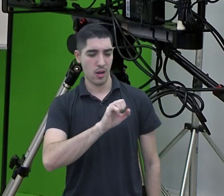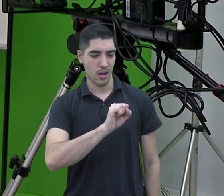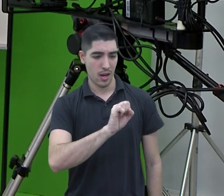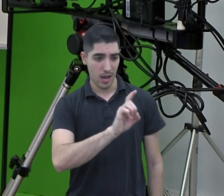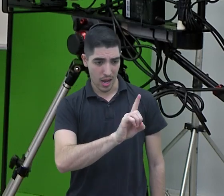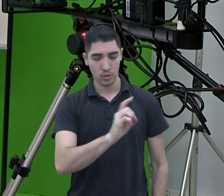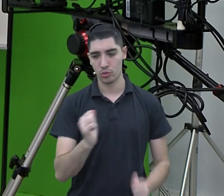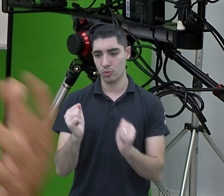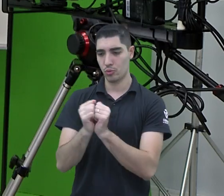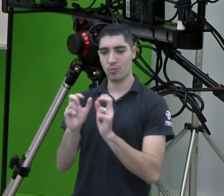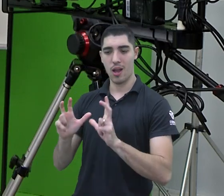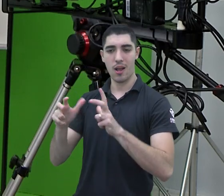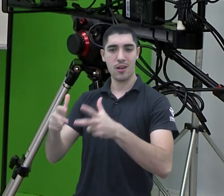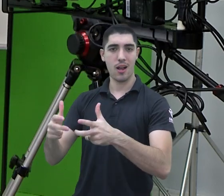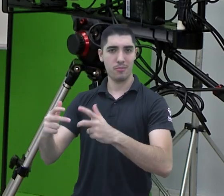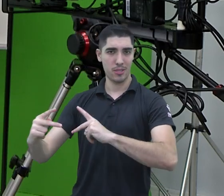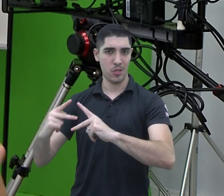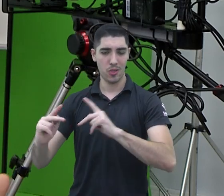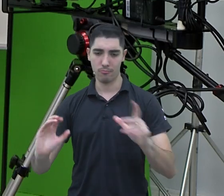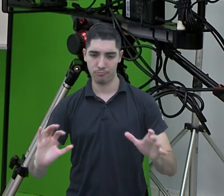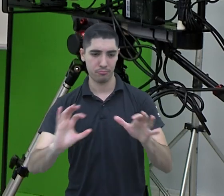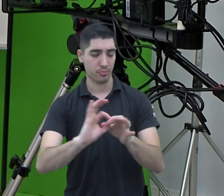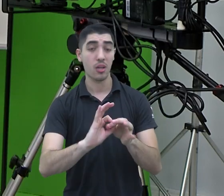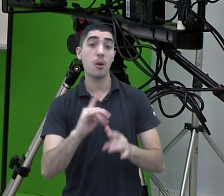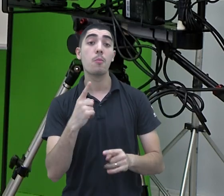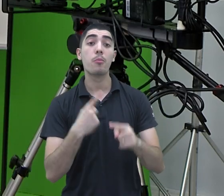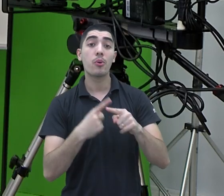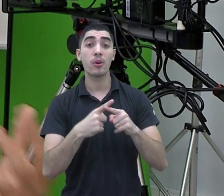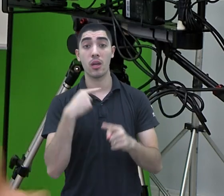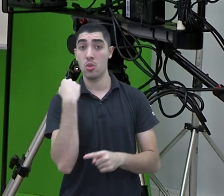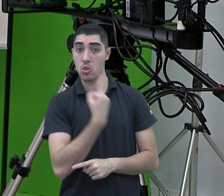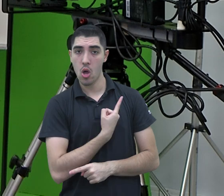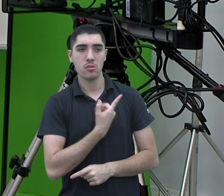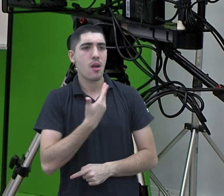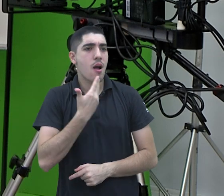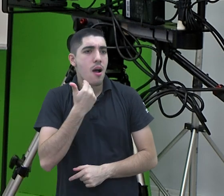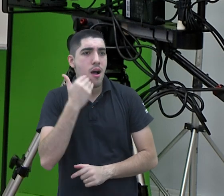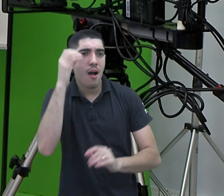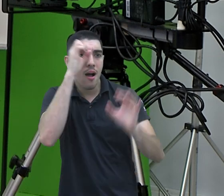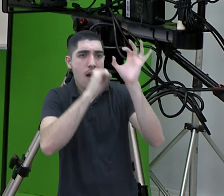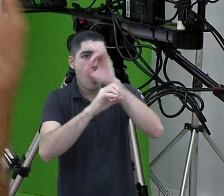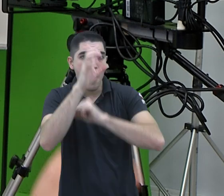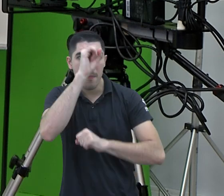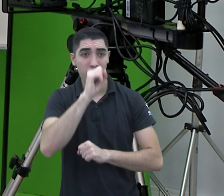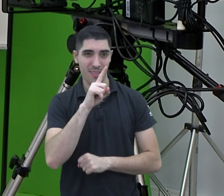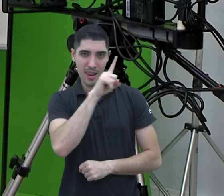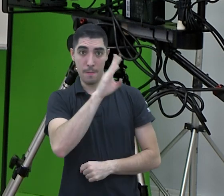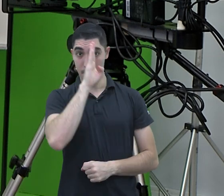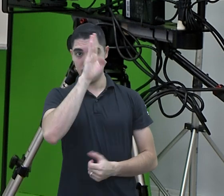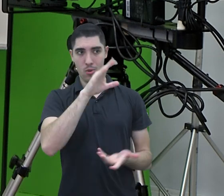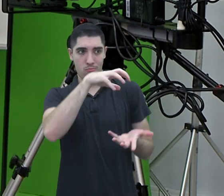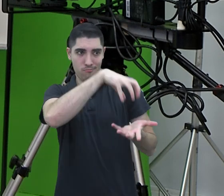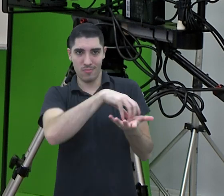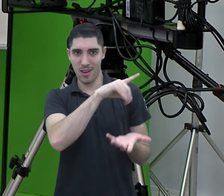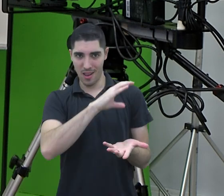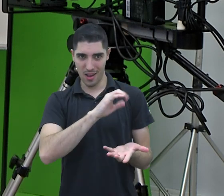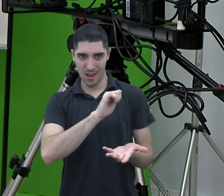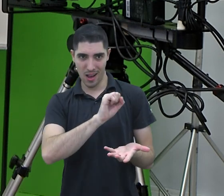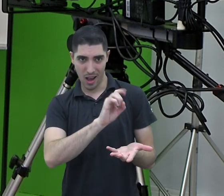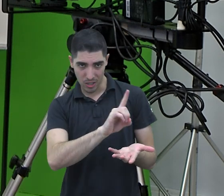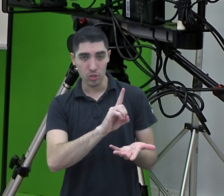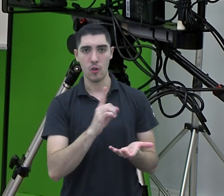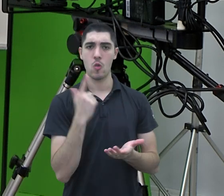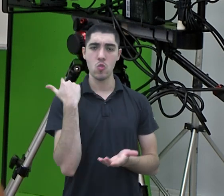essa parceria entre o CAGE e a Câmara. A gente consegue levar um pouco, né, do que a gente fornece para os nossos alunos lá presencialmente na nossa